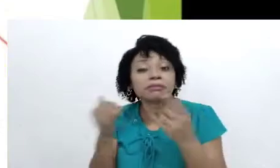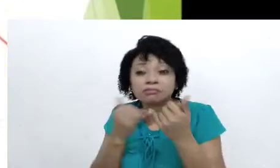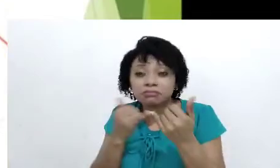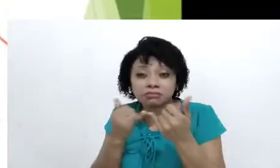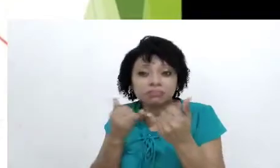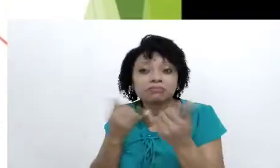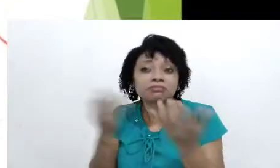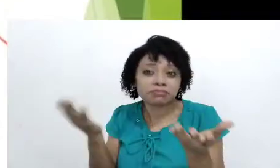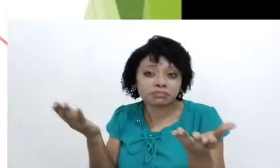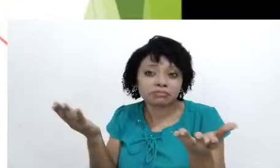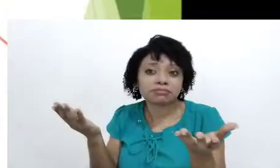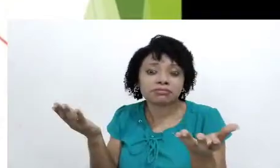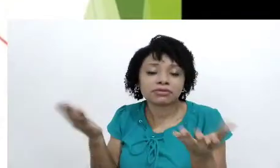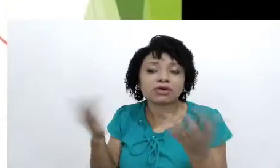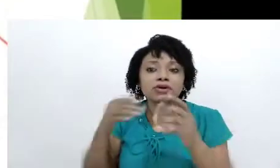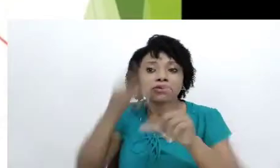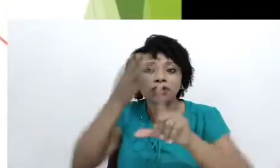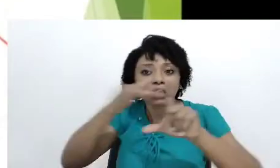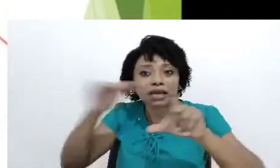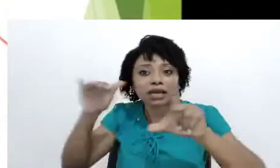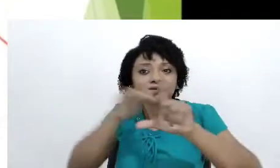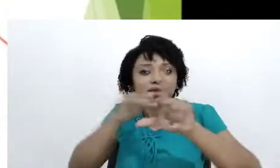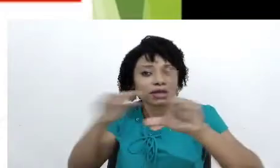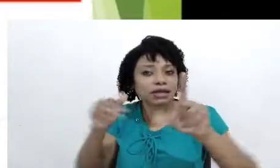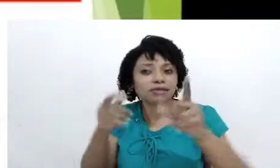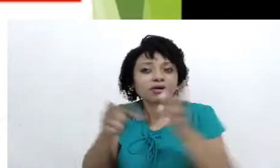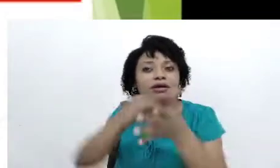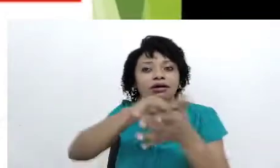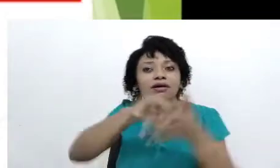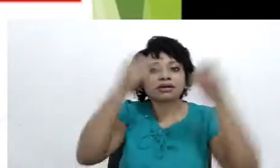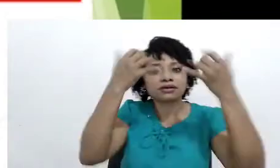decrescente, que é basicamente